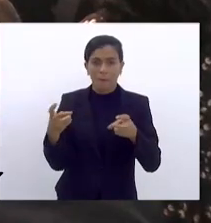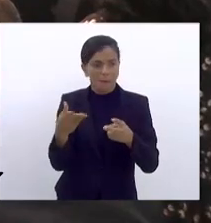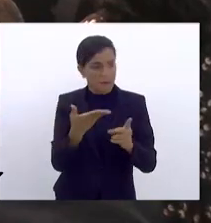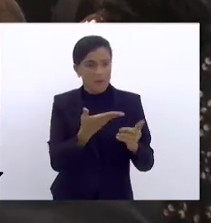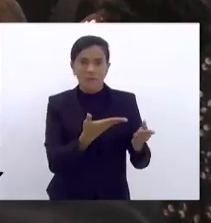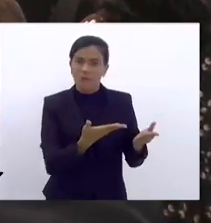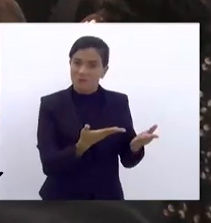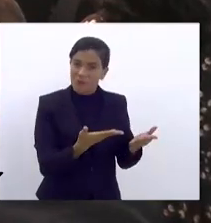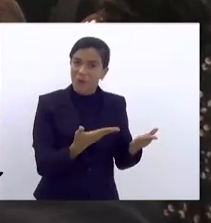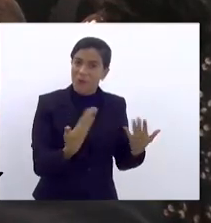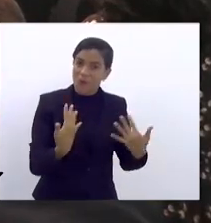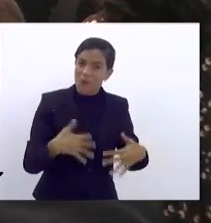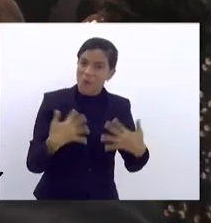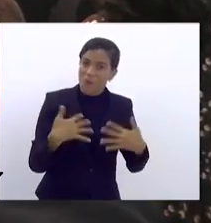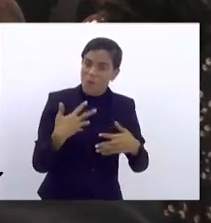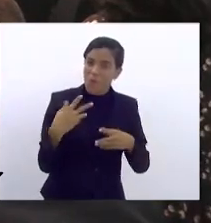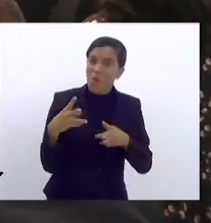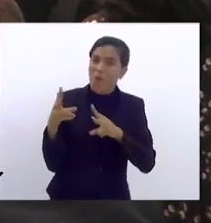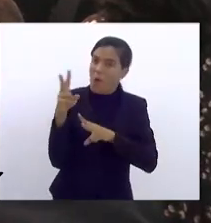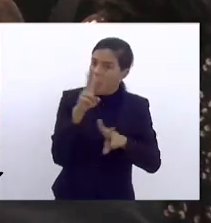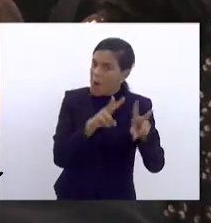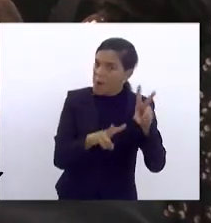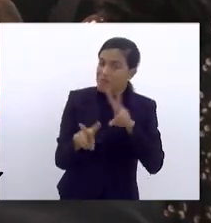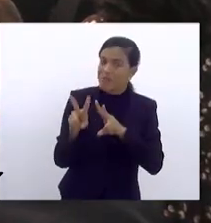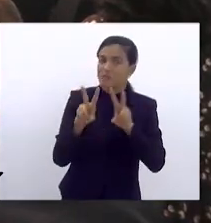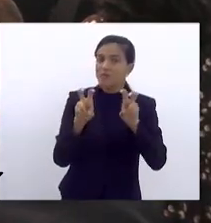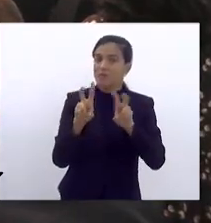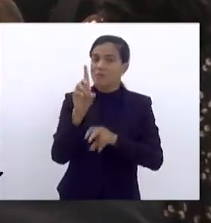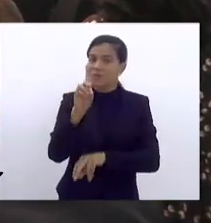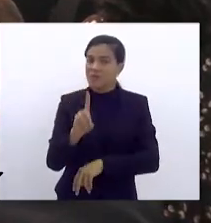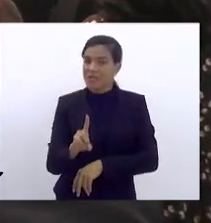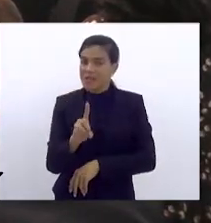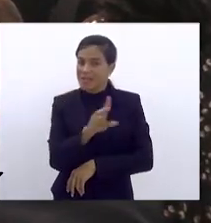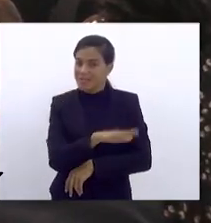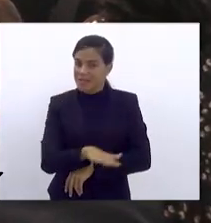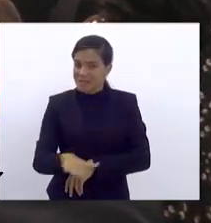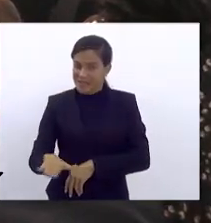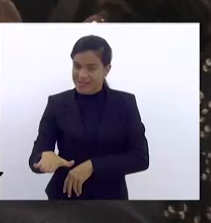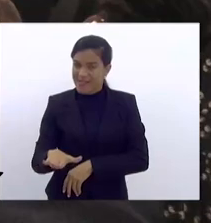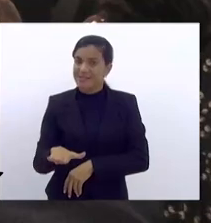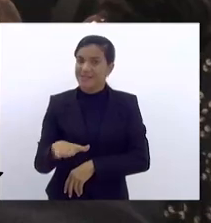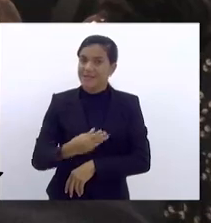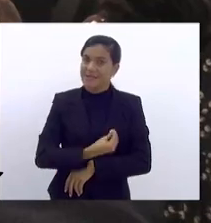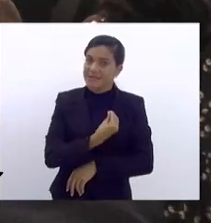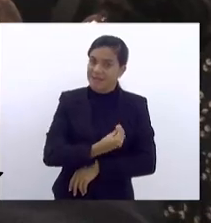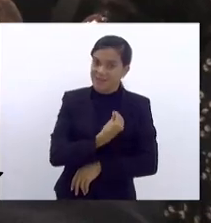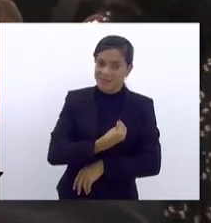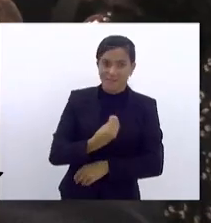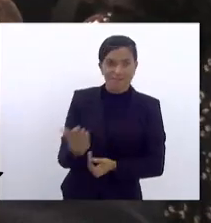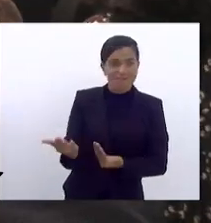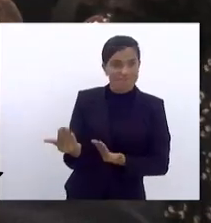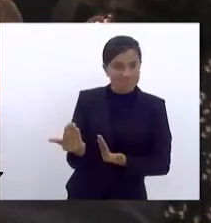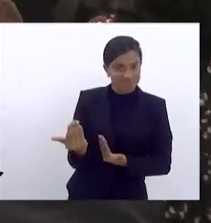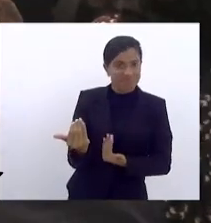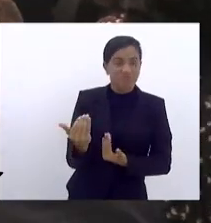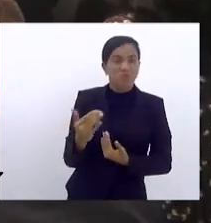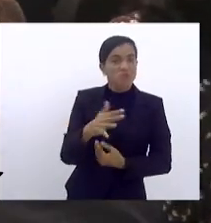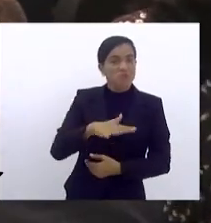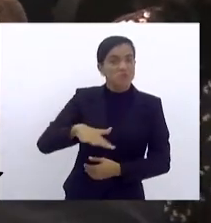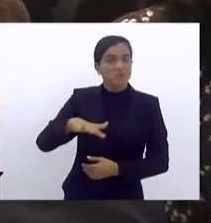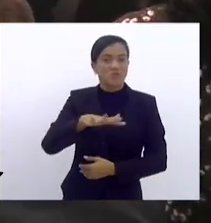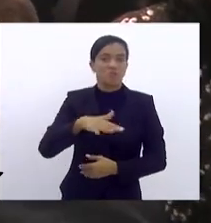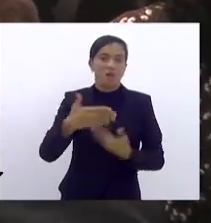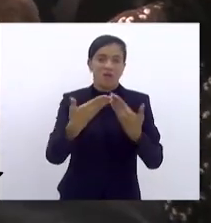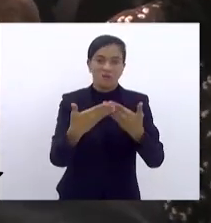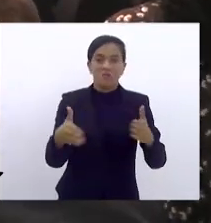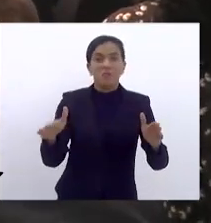de fato observa a convenção sobre o direito da criança quando fala do direito a participação dos nossos jovens nesses espaços públicos